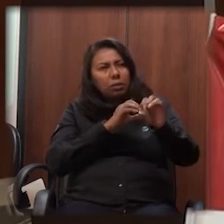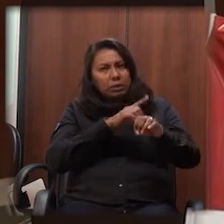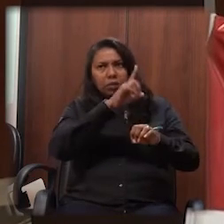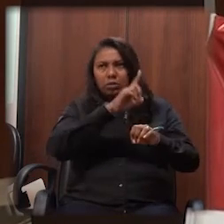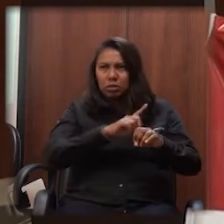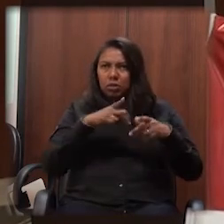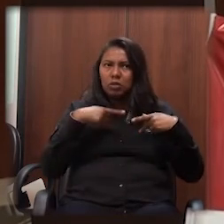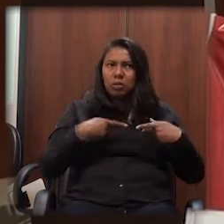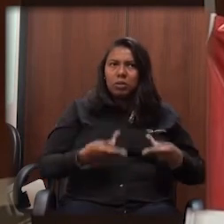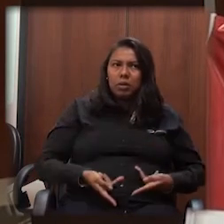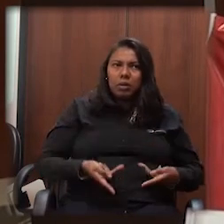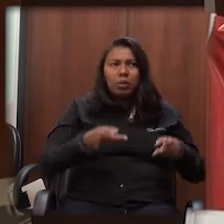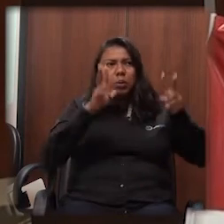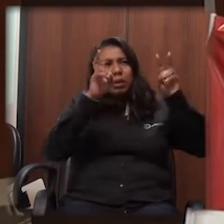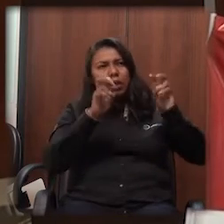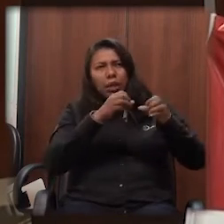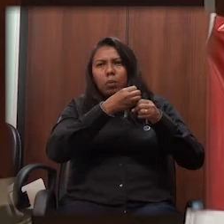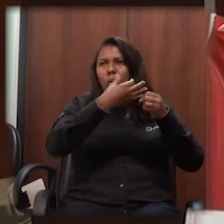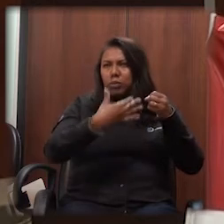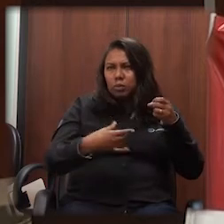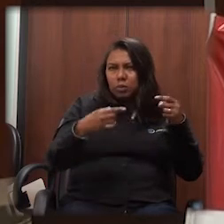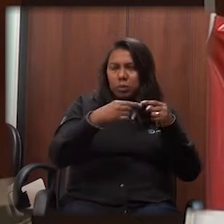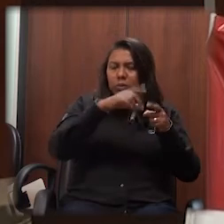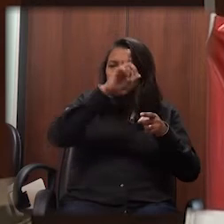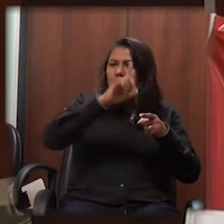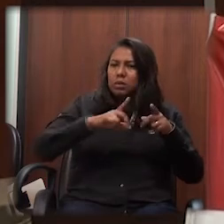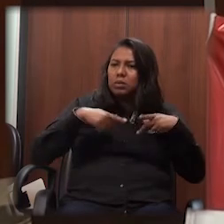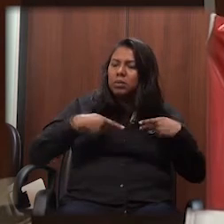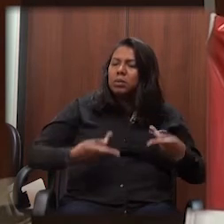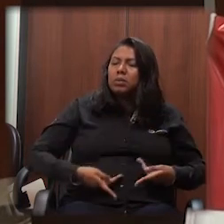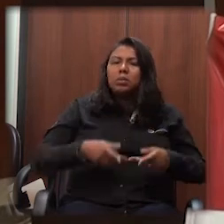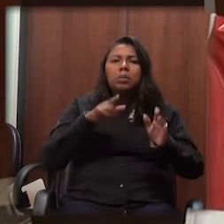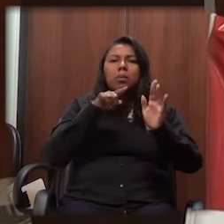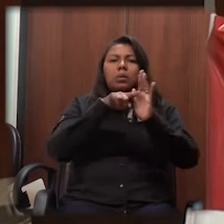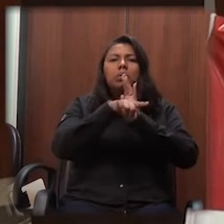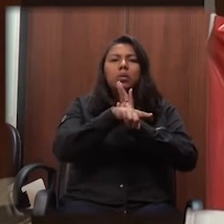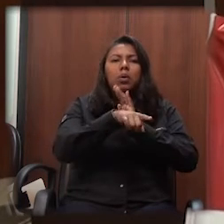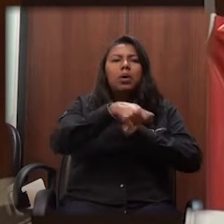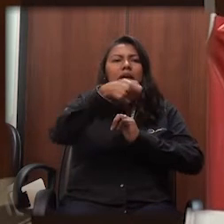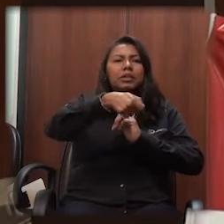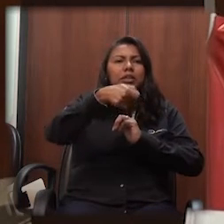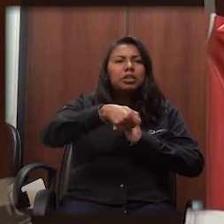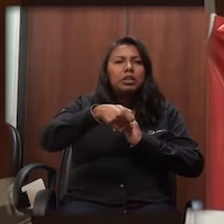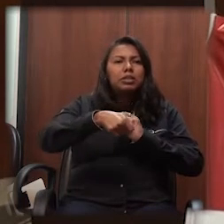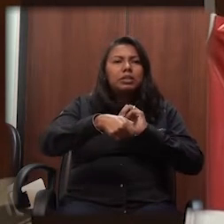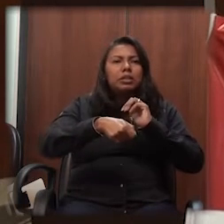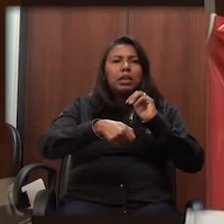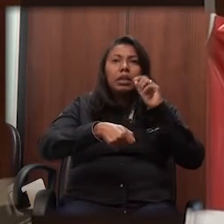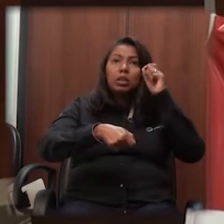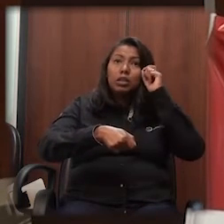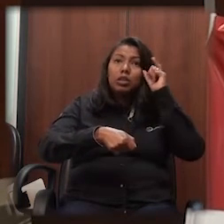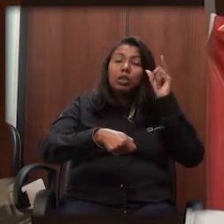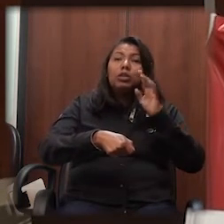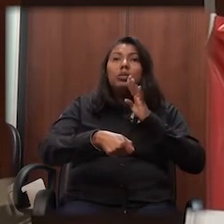humanos, alguma temática, algum conteúdo em direitos humanos. A gente pergunta sobre a exigência de conhecimento em direitos humanos por parte